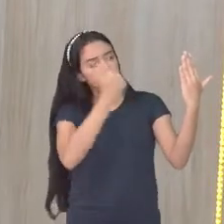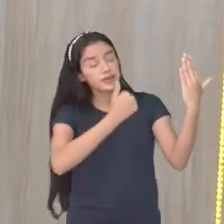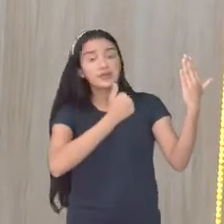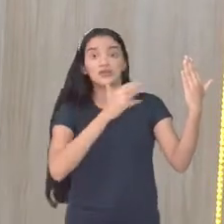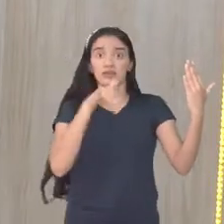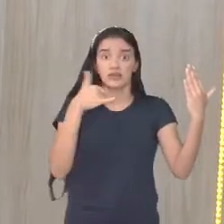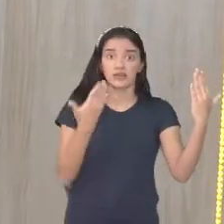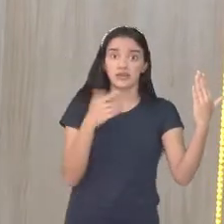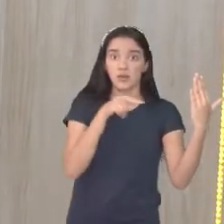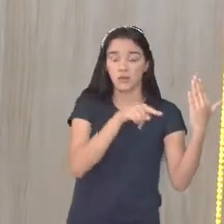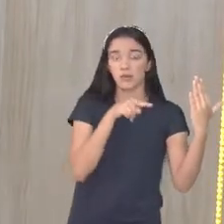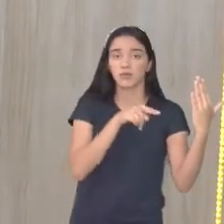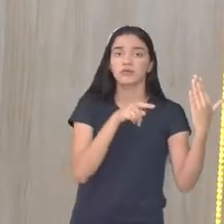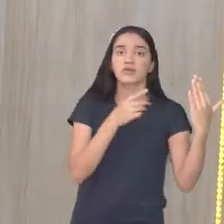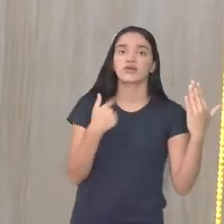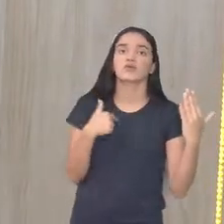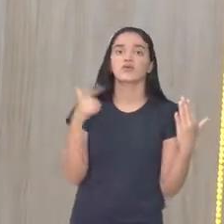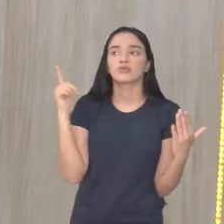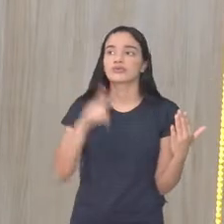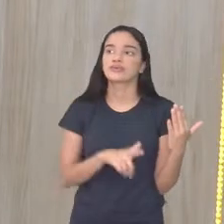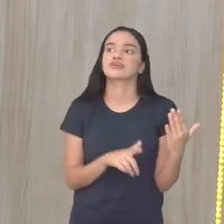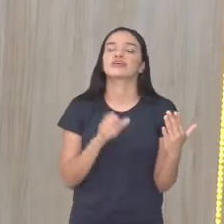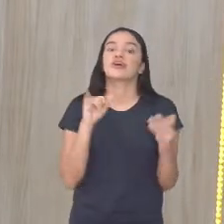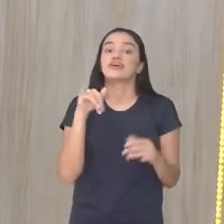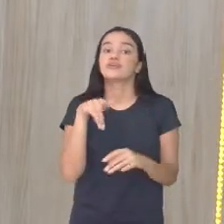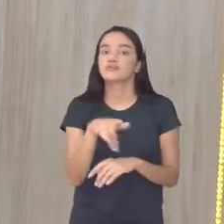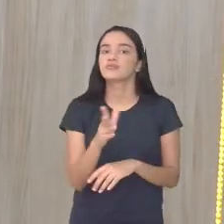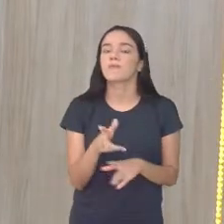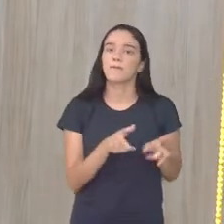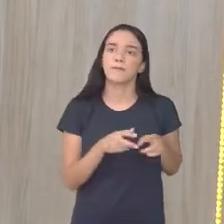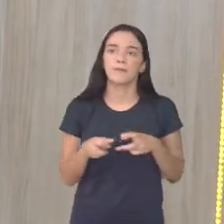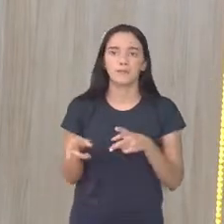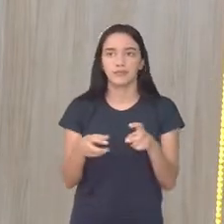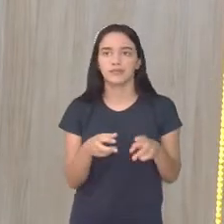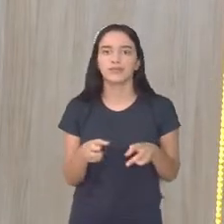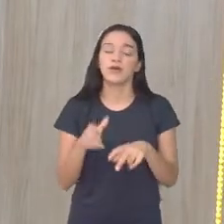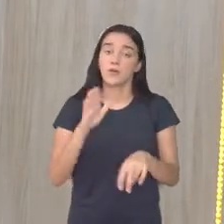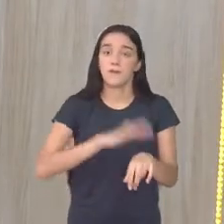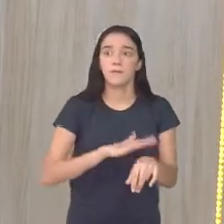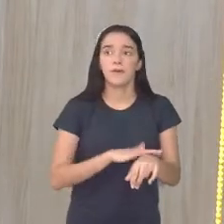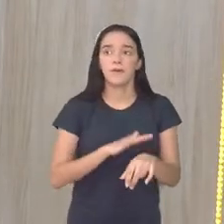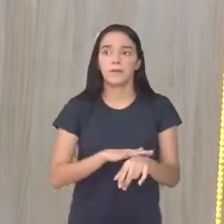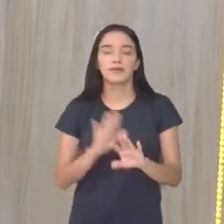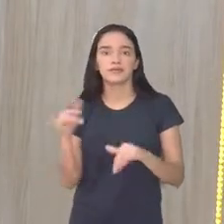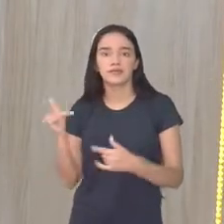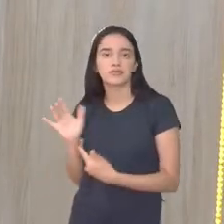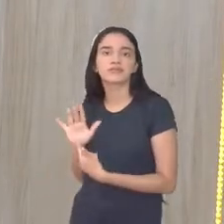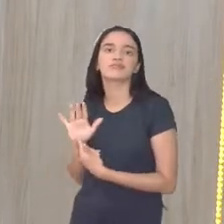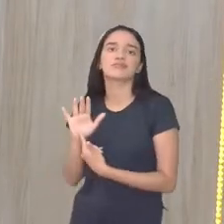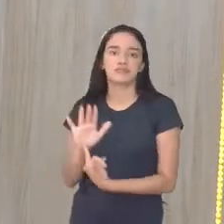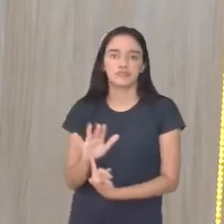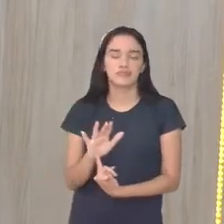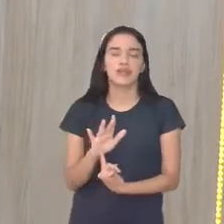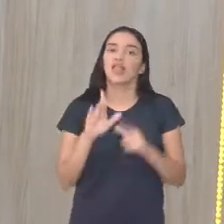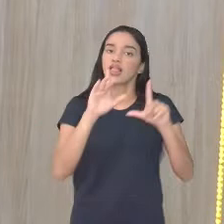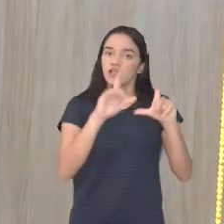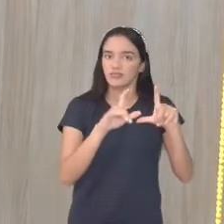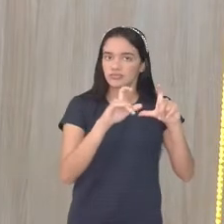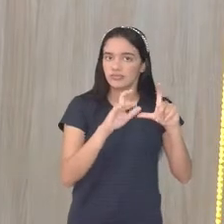tá, ela é uma figura de corpo inteiro, né? Sim. E bem colorida, né? E tá um pouco também há